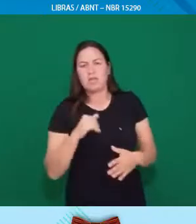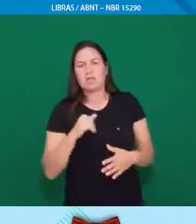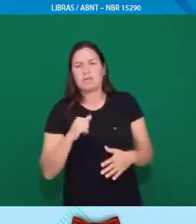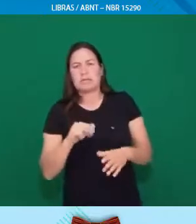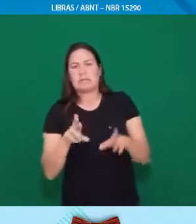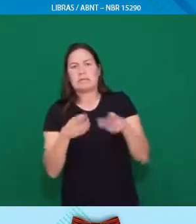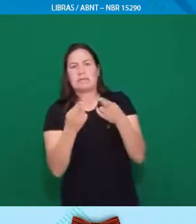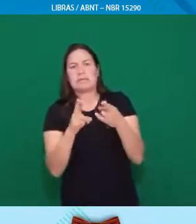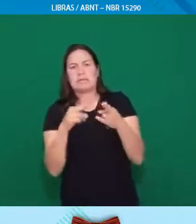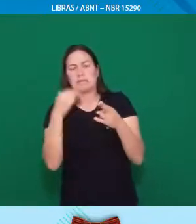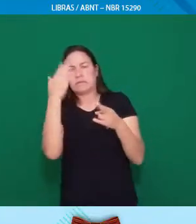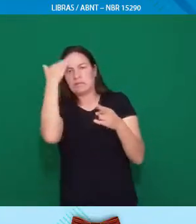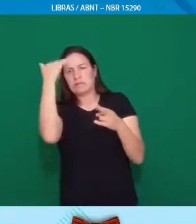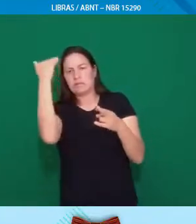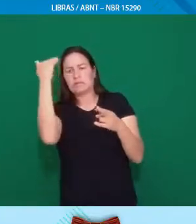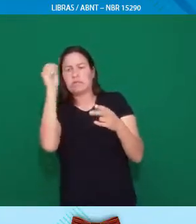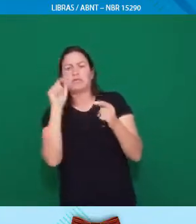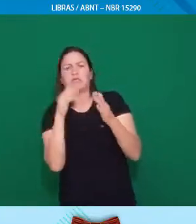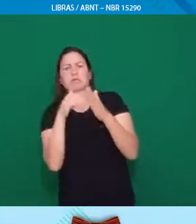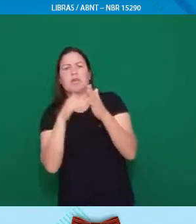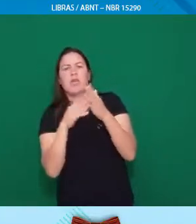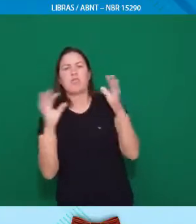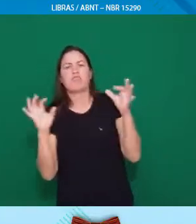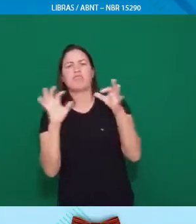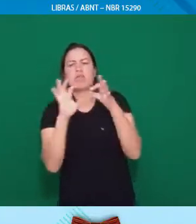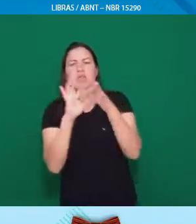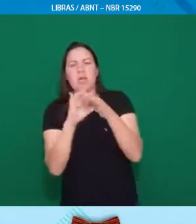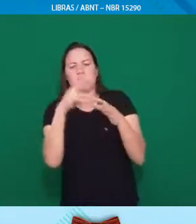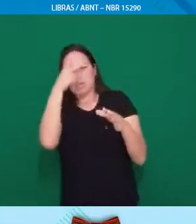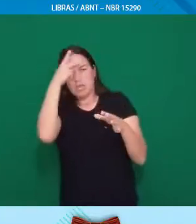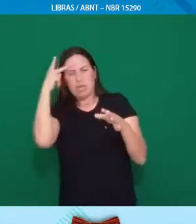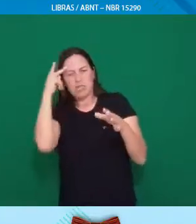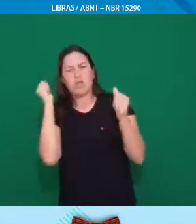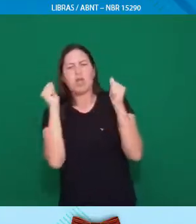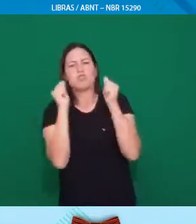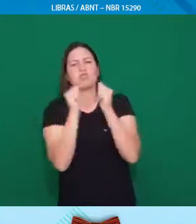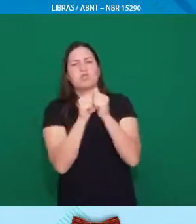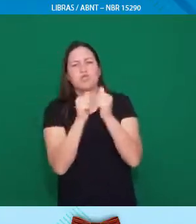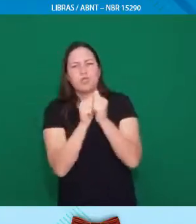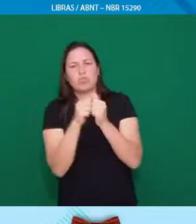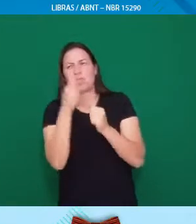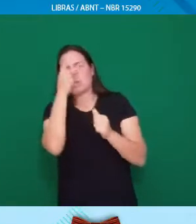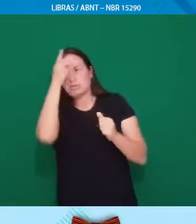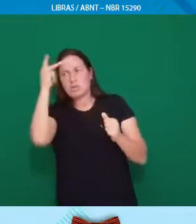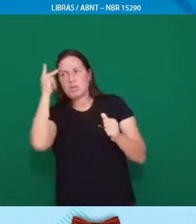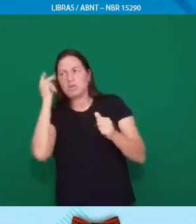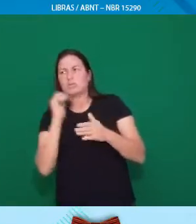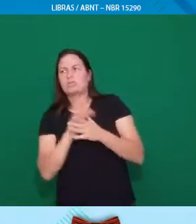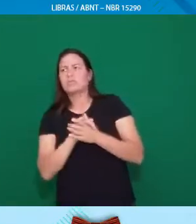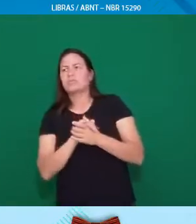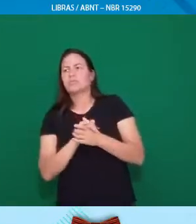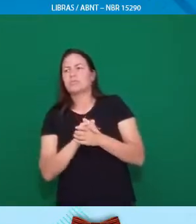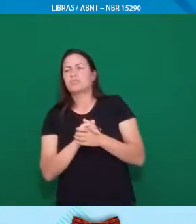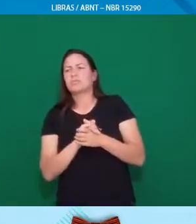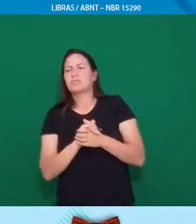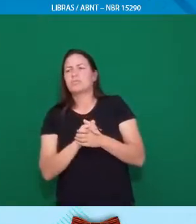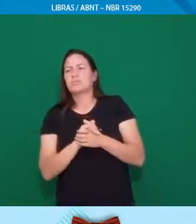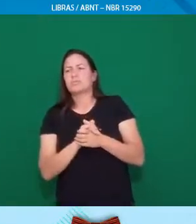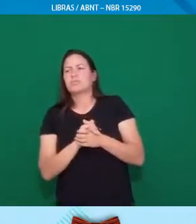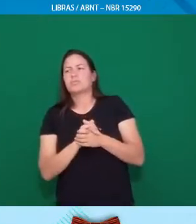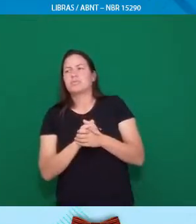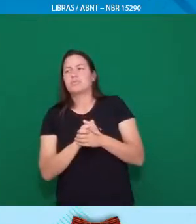michuim é esse o segredo é esse o segredo da União das pessoas é tá junto das pessoas a